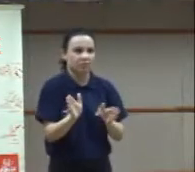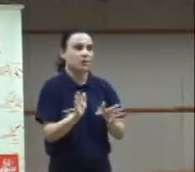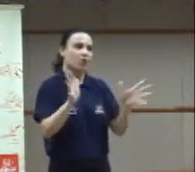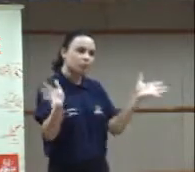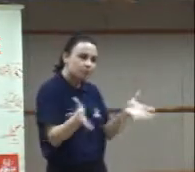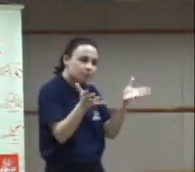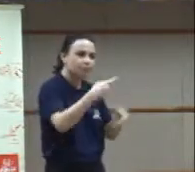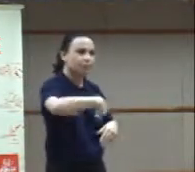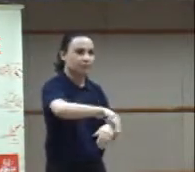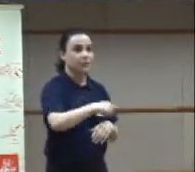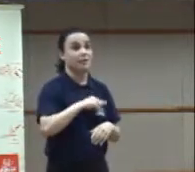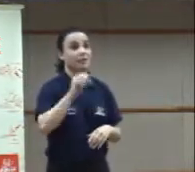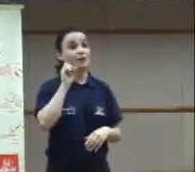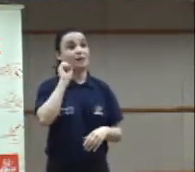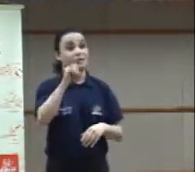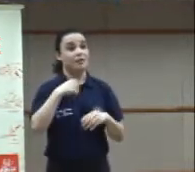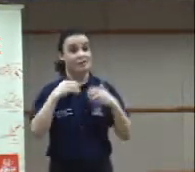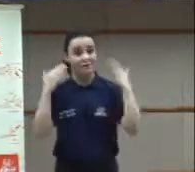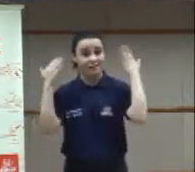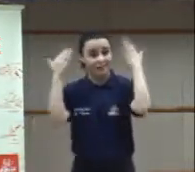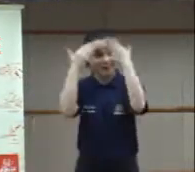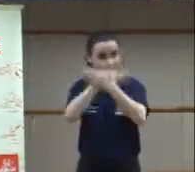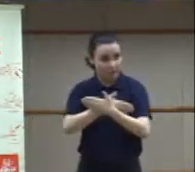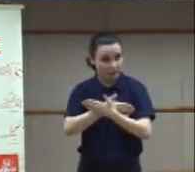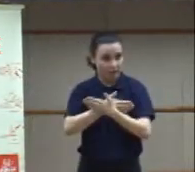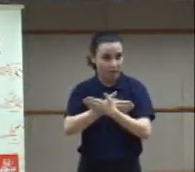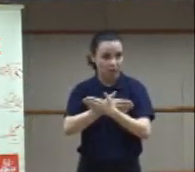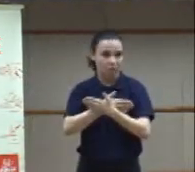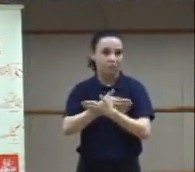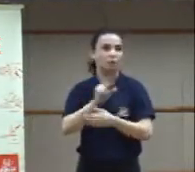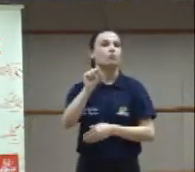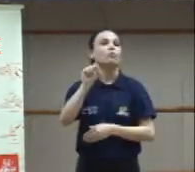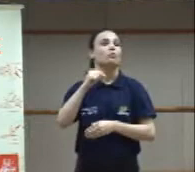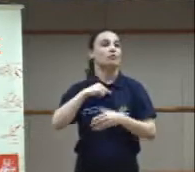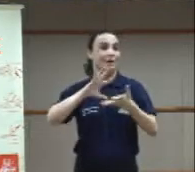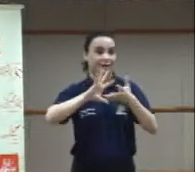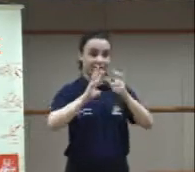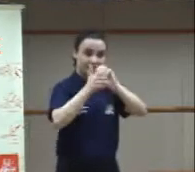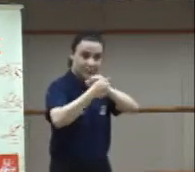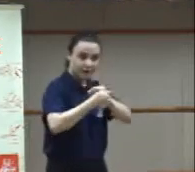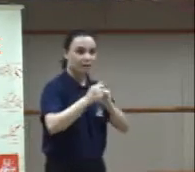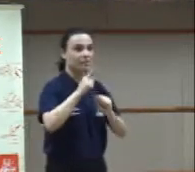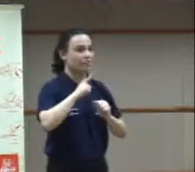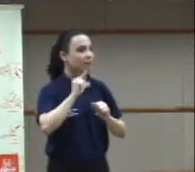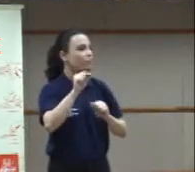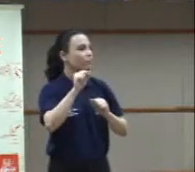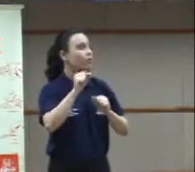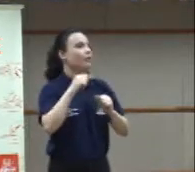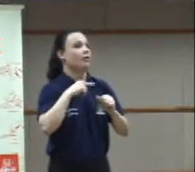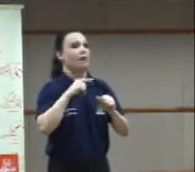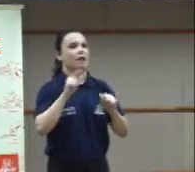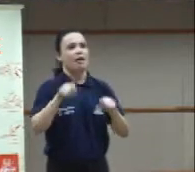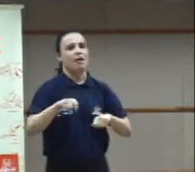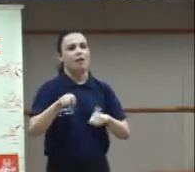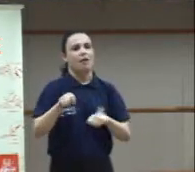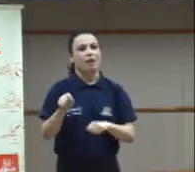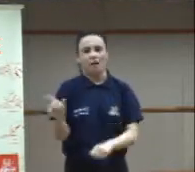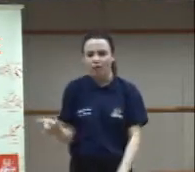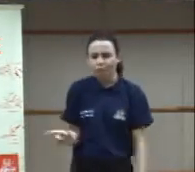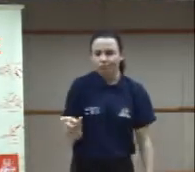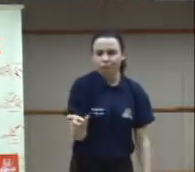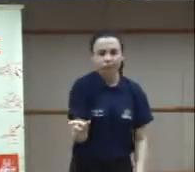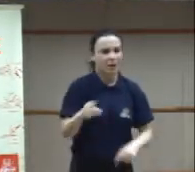para alunos com deficiência visual, nós promovemos acessibilidade comunicacional mediante o